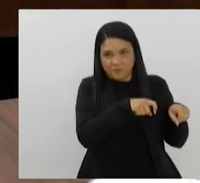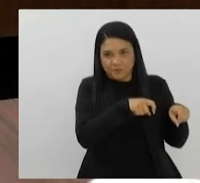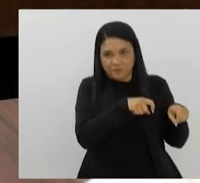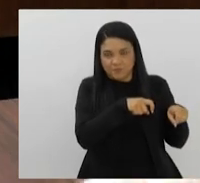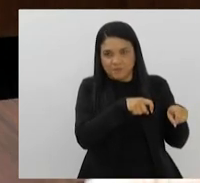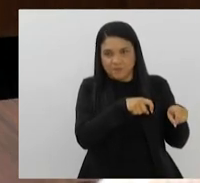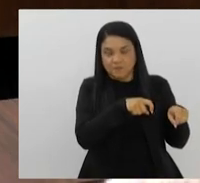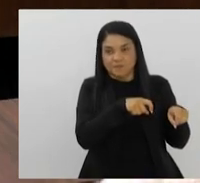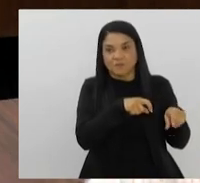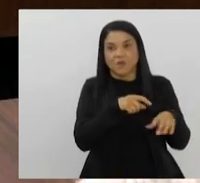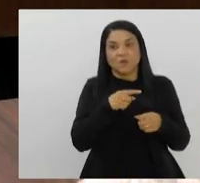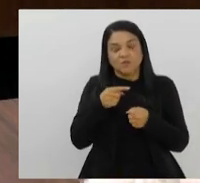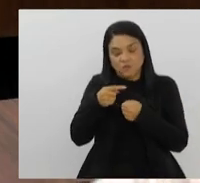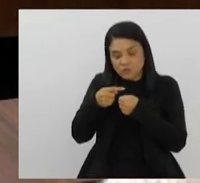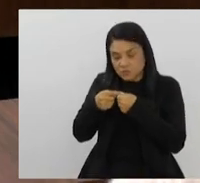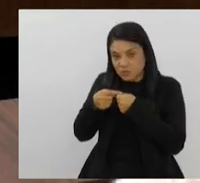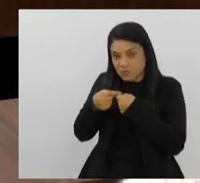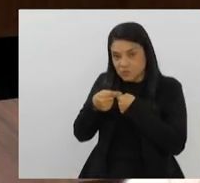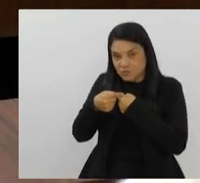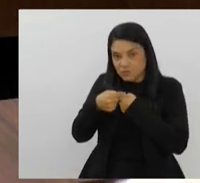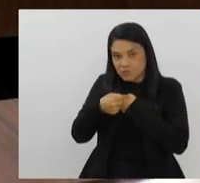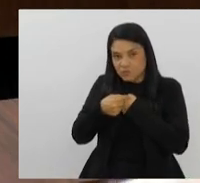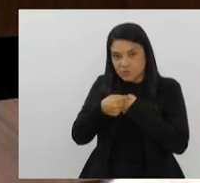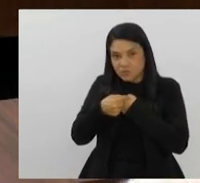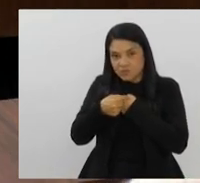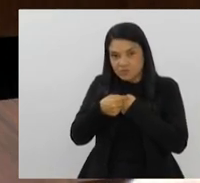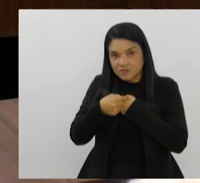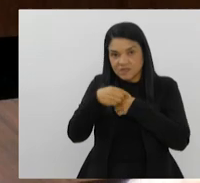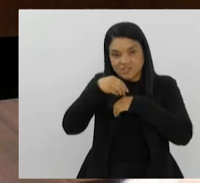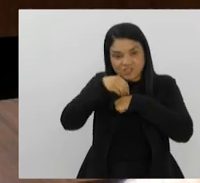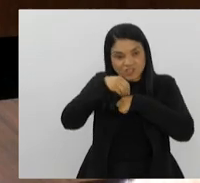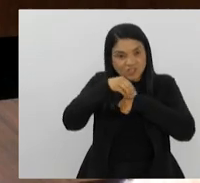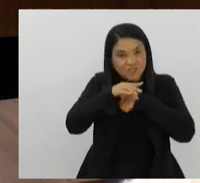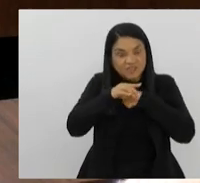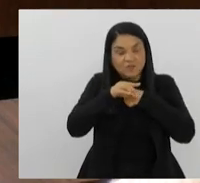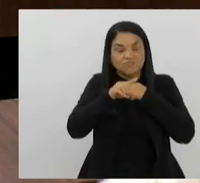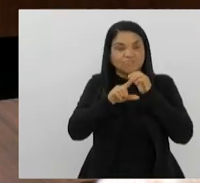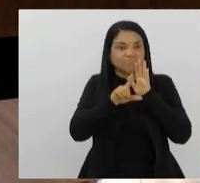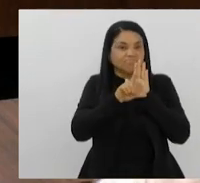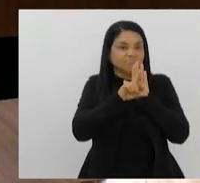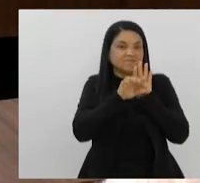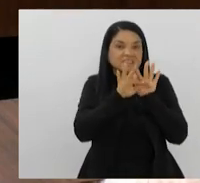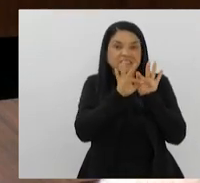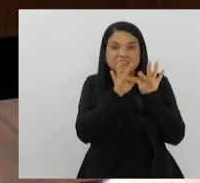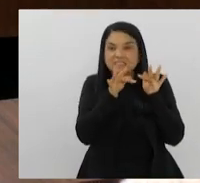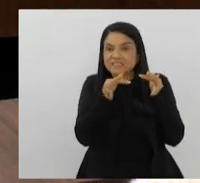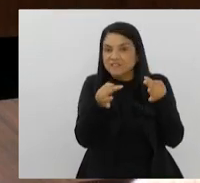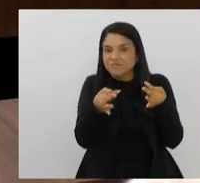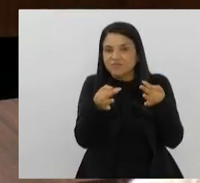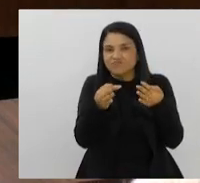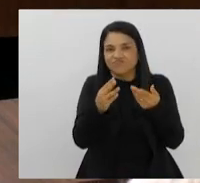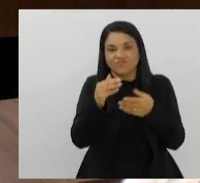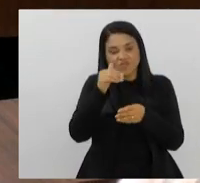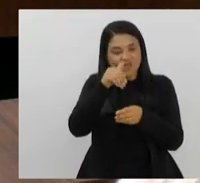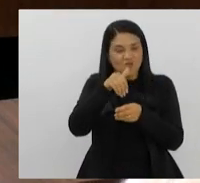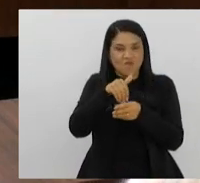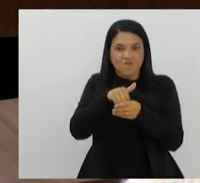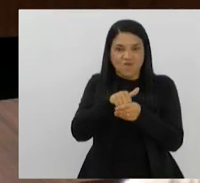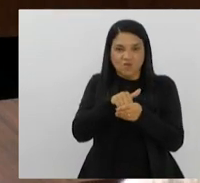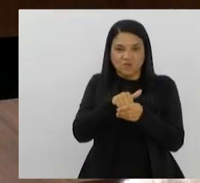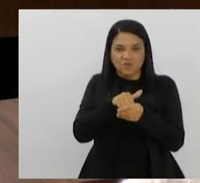Nos municípios, será objeto de indicação simples. Então, esse voto aqui não deveria ser pela